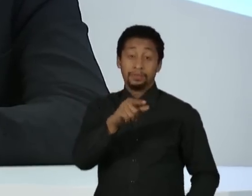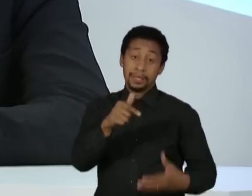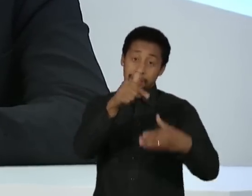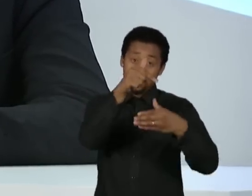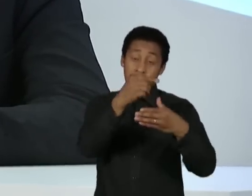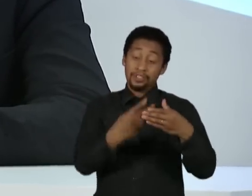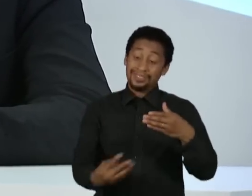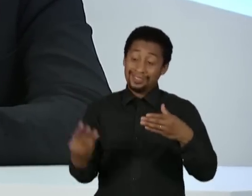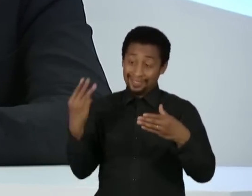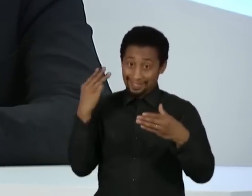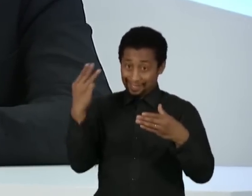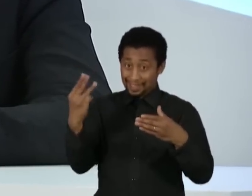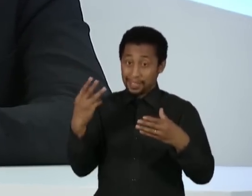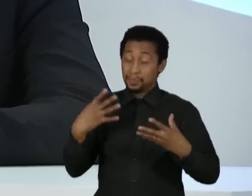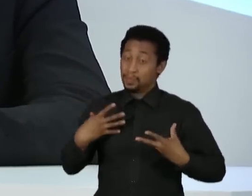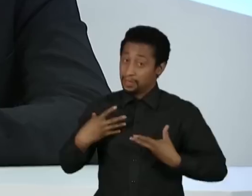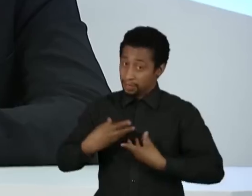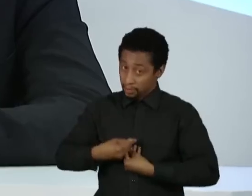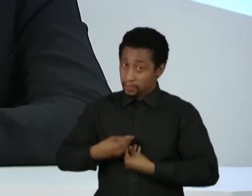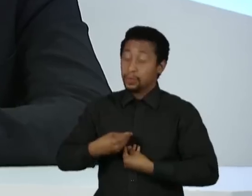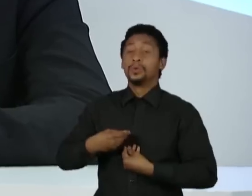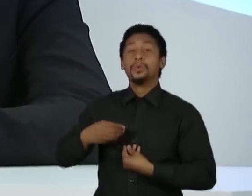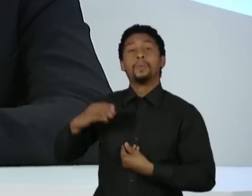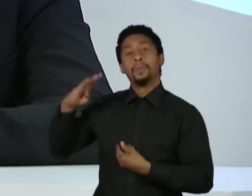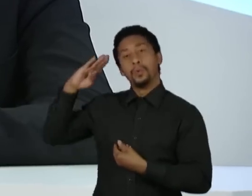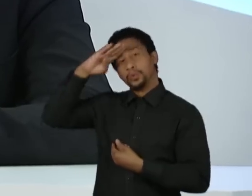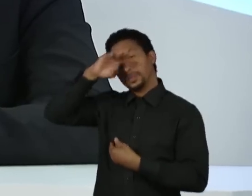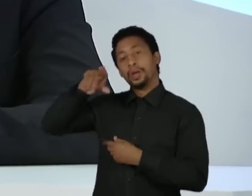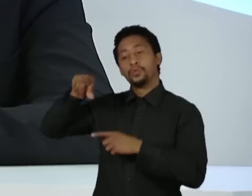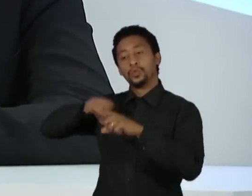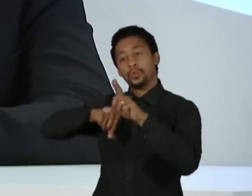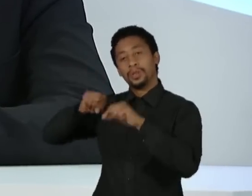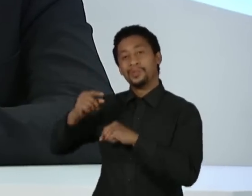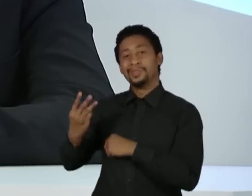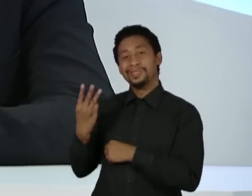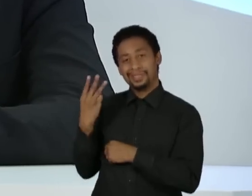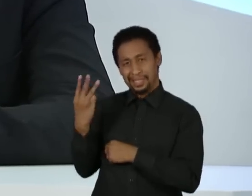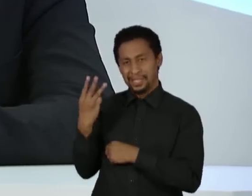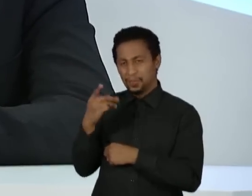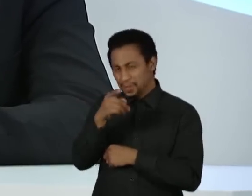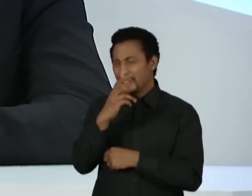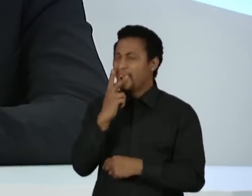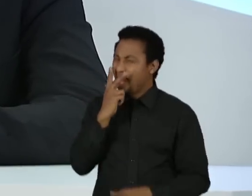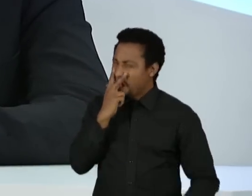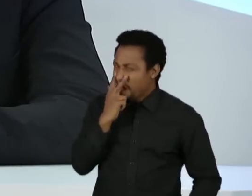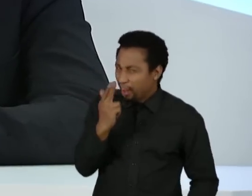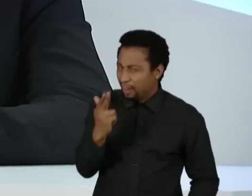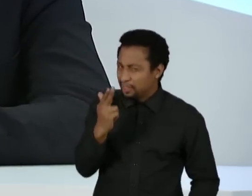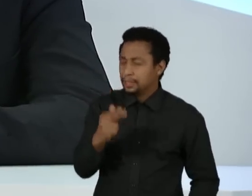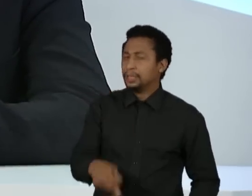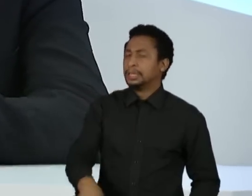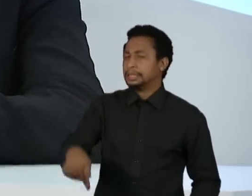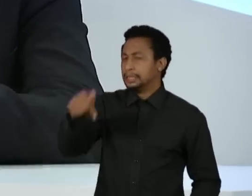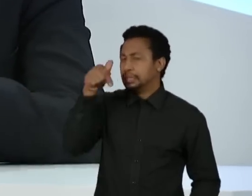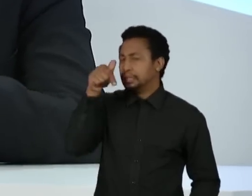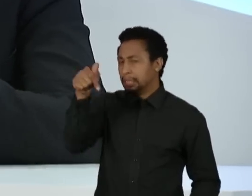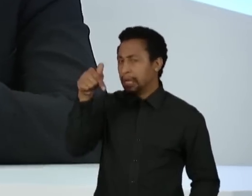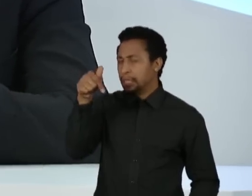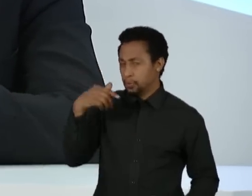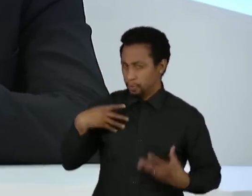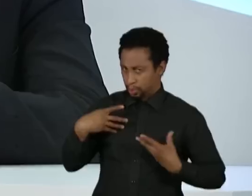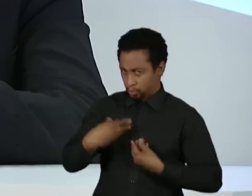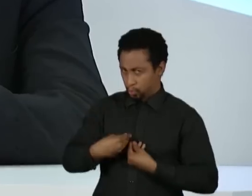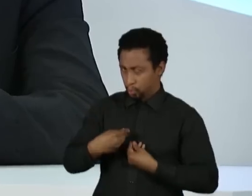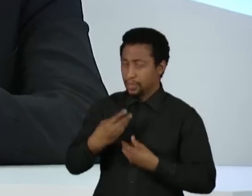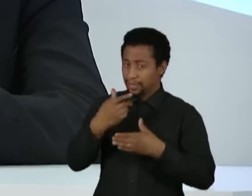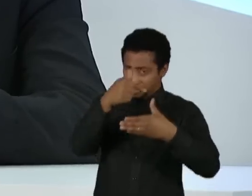pelo ex-presidente Bolsonaro, a quem o senhor apoiou nas eleições. Então, o senhor acha que esses 7 ministros, inclusive os nomeados por Bolsonaro, estariam unidos